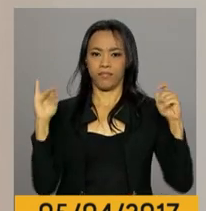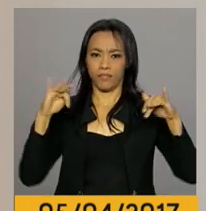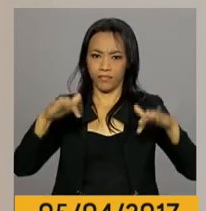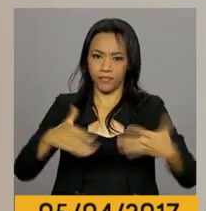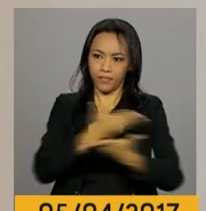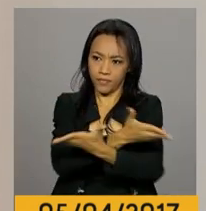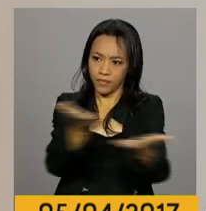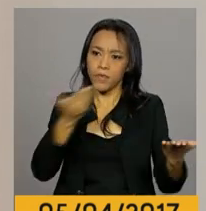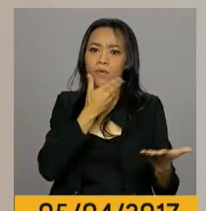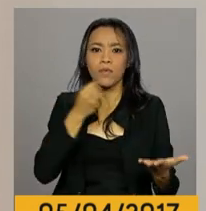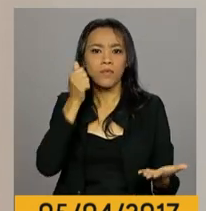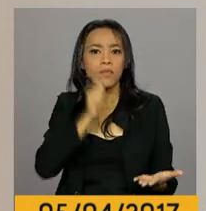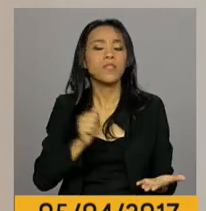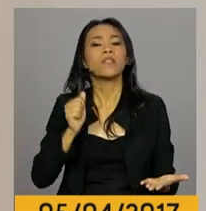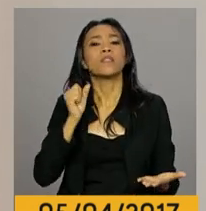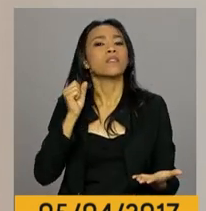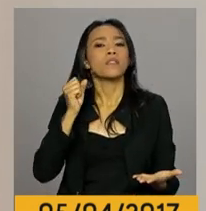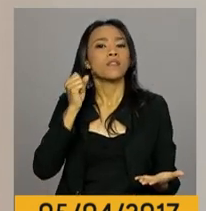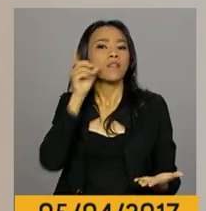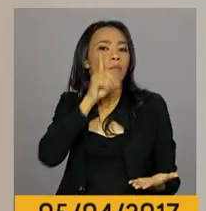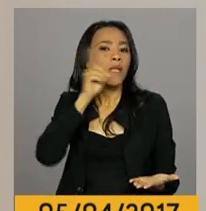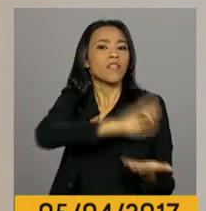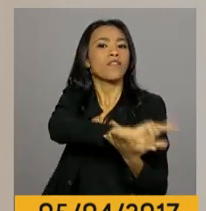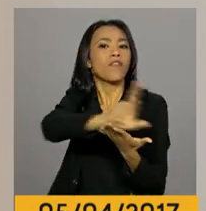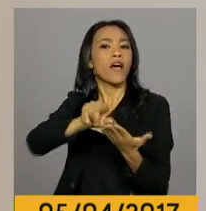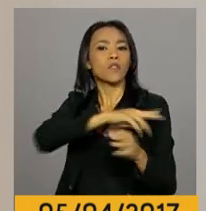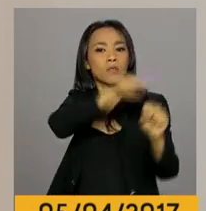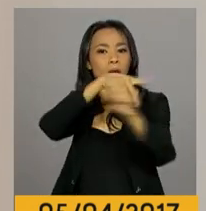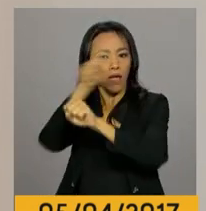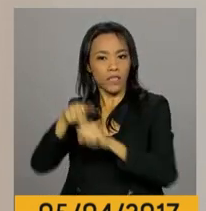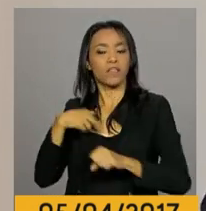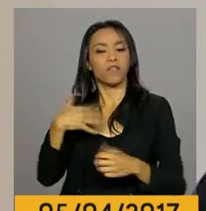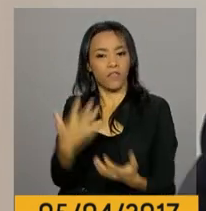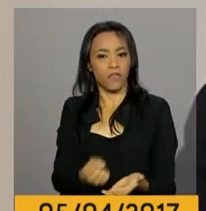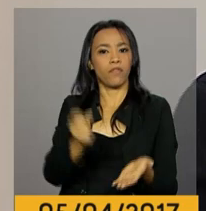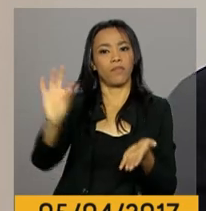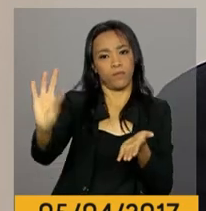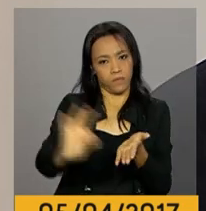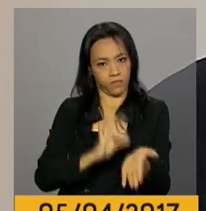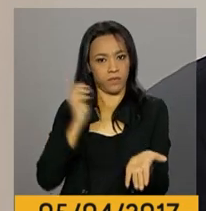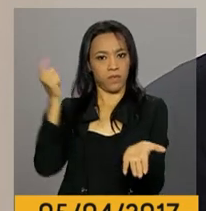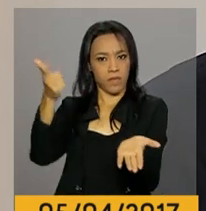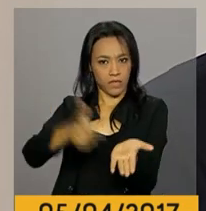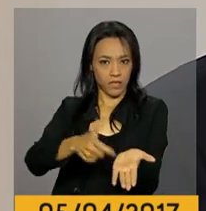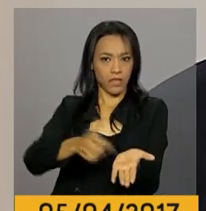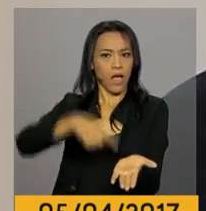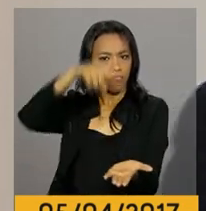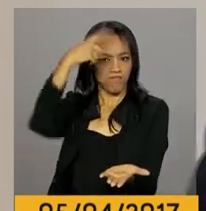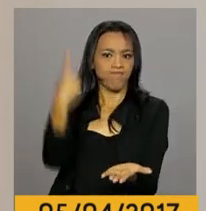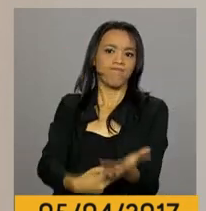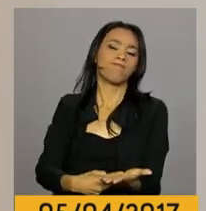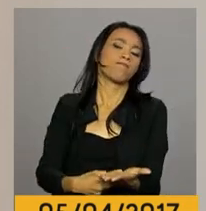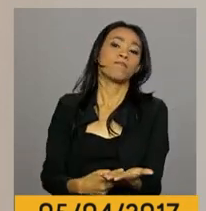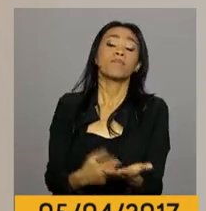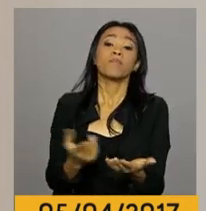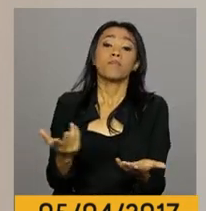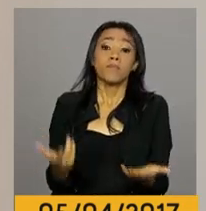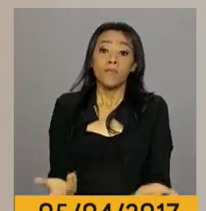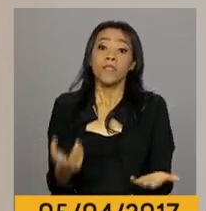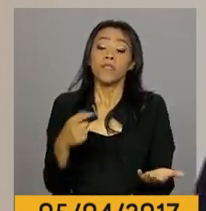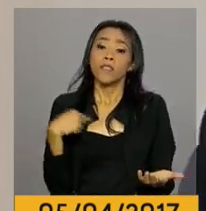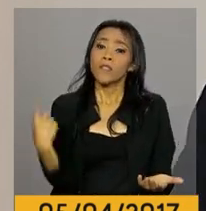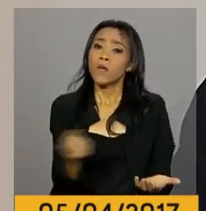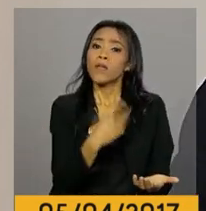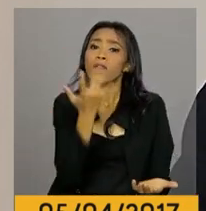parlamentares dos vários países nós queremos assinar Esse instrumento ah de ratificação E com isso nós estamos na